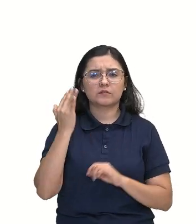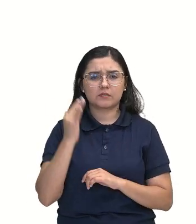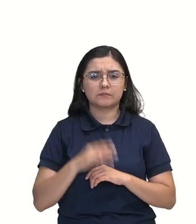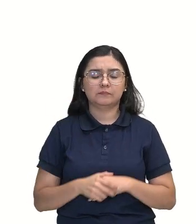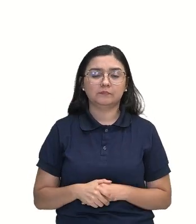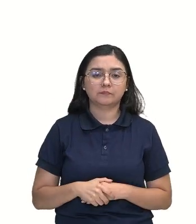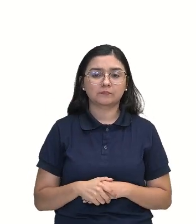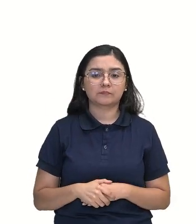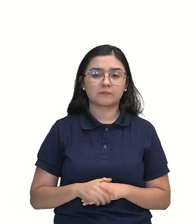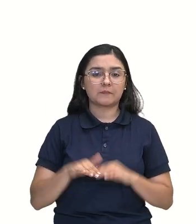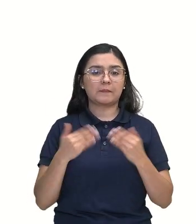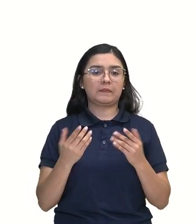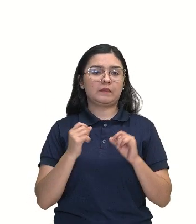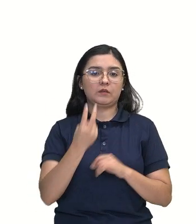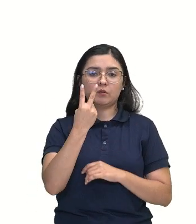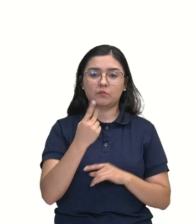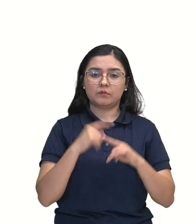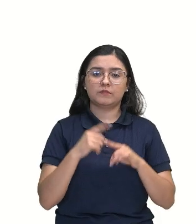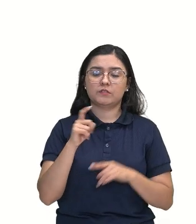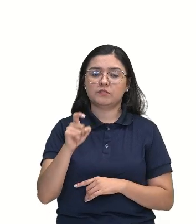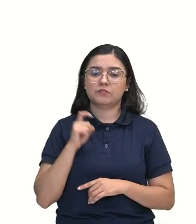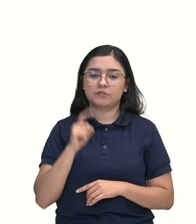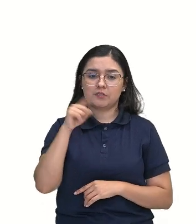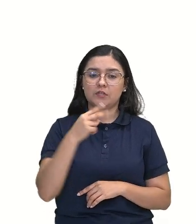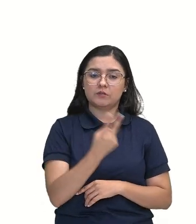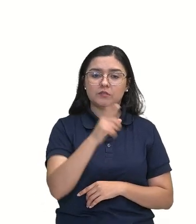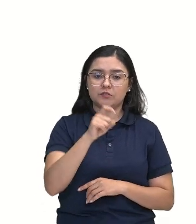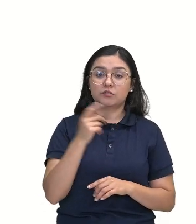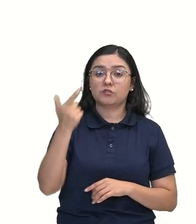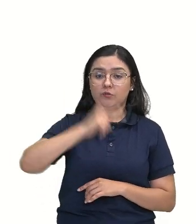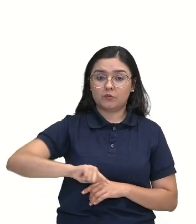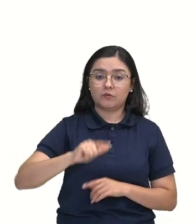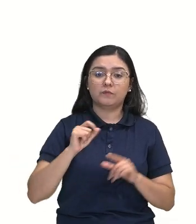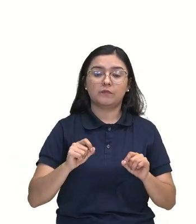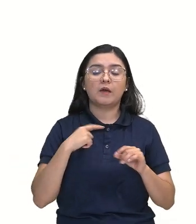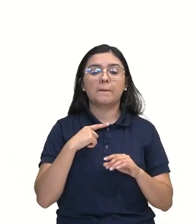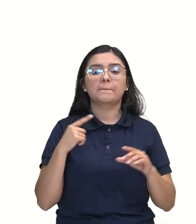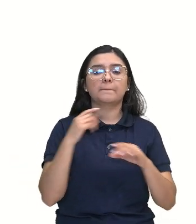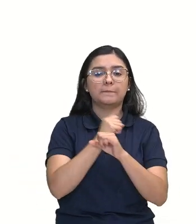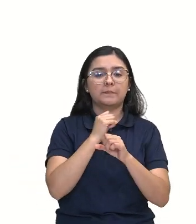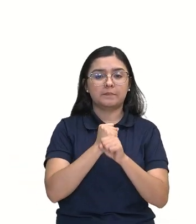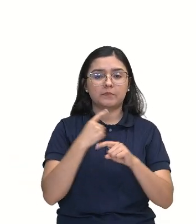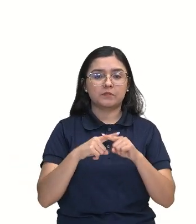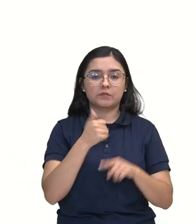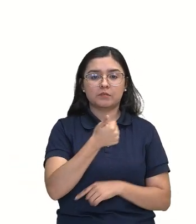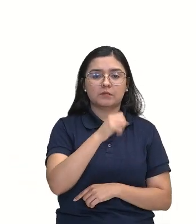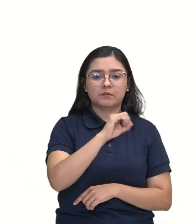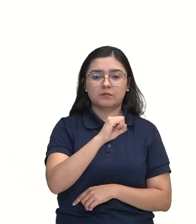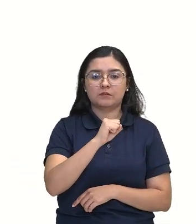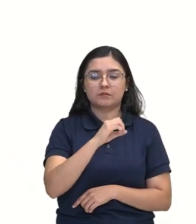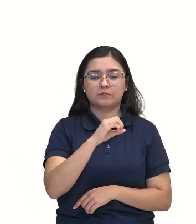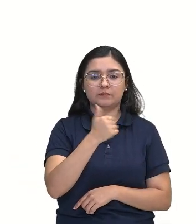acontecer? 2 vezes x, que é 2x, eu vou repetir. Ao multiplicarmos 10.800